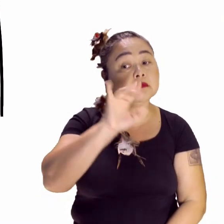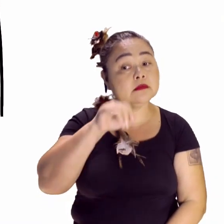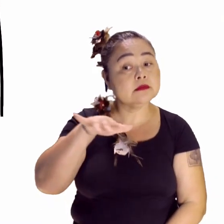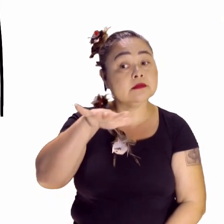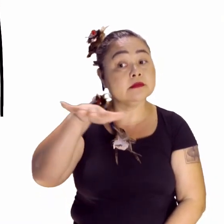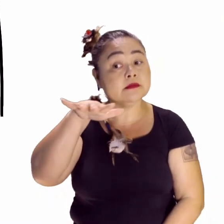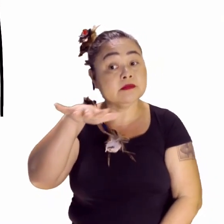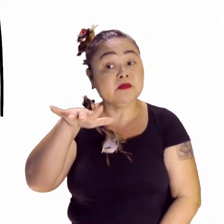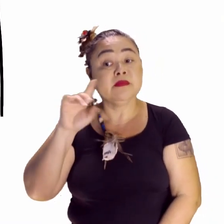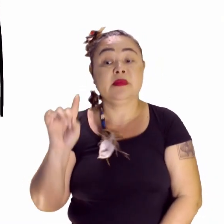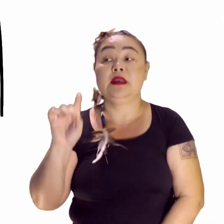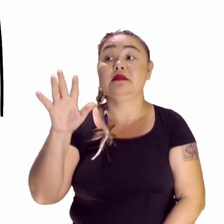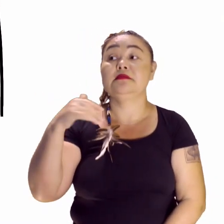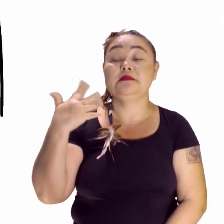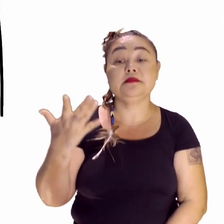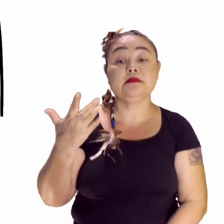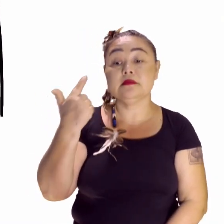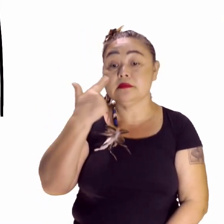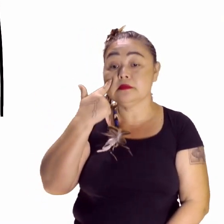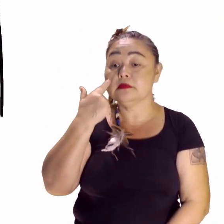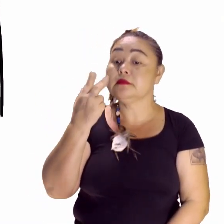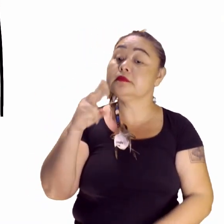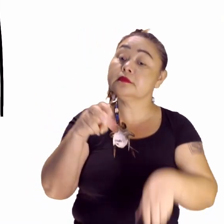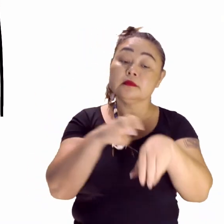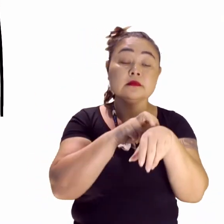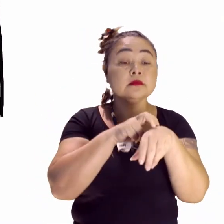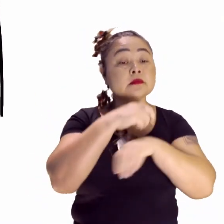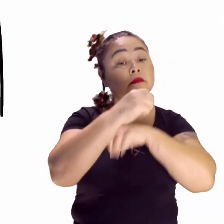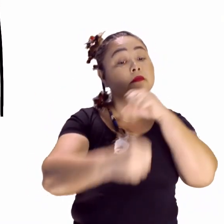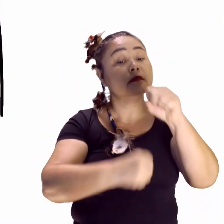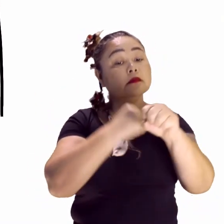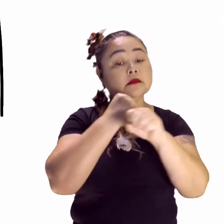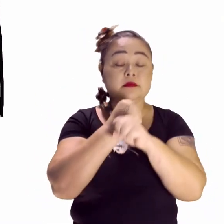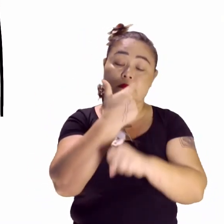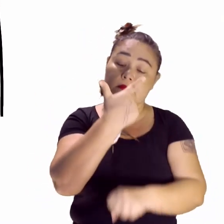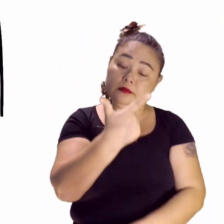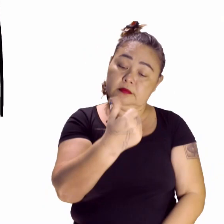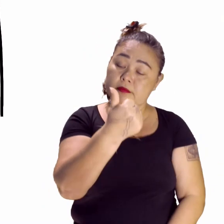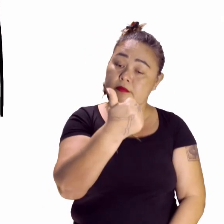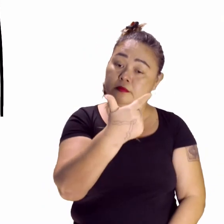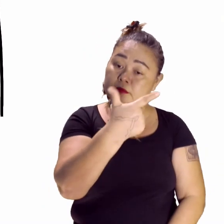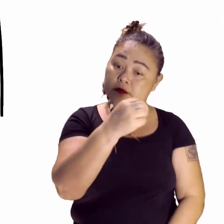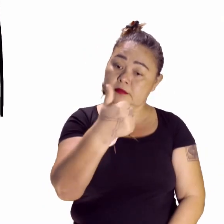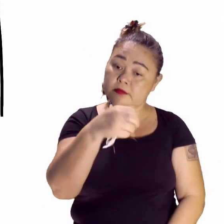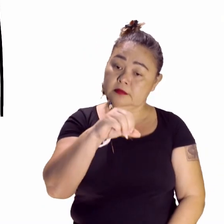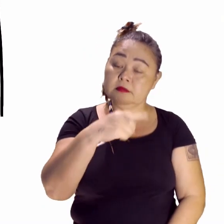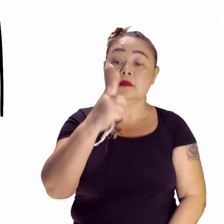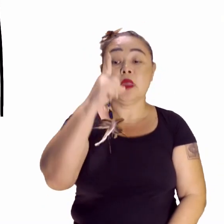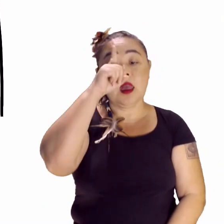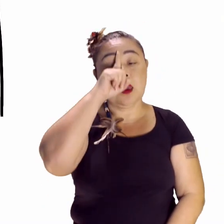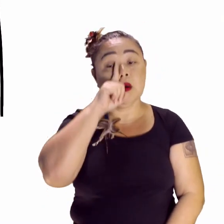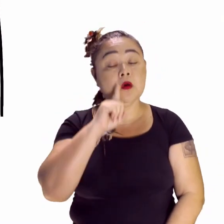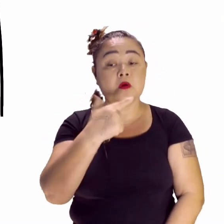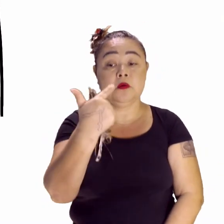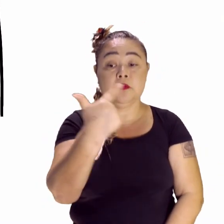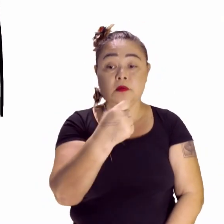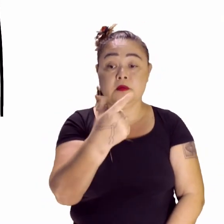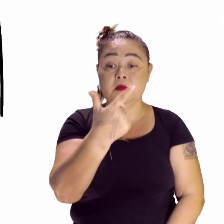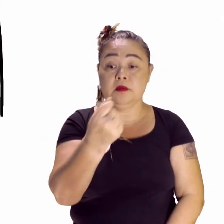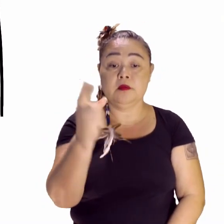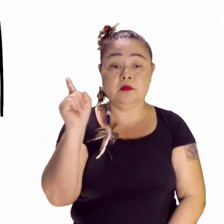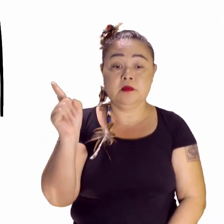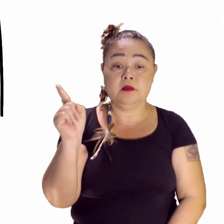na sua área então Verde representa o ano de 2019 Amarelo 20 muito bem